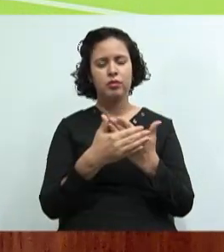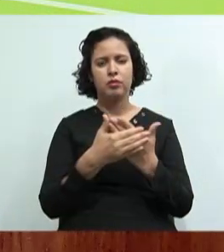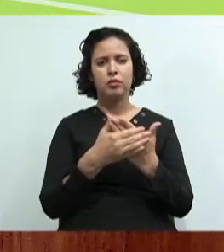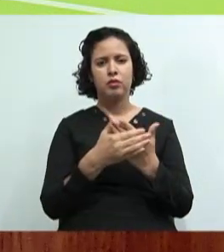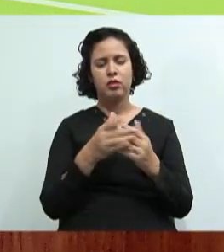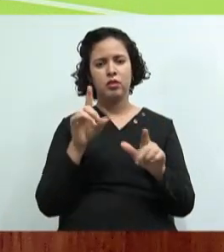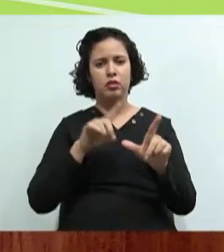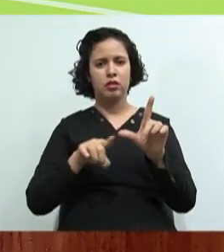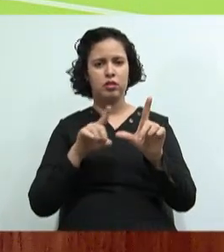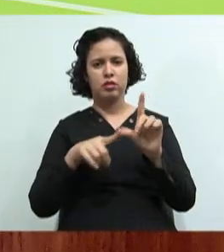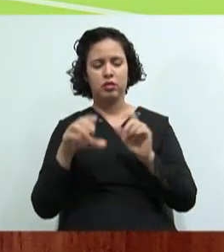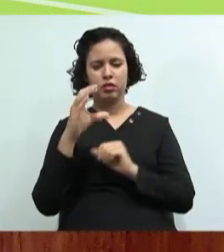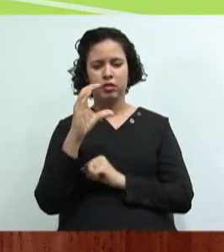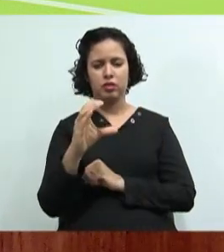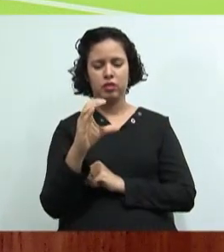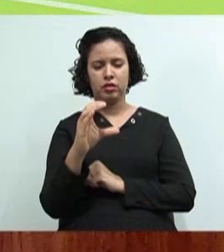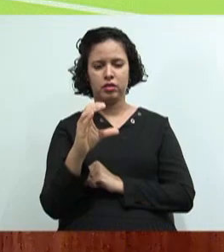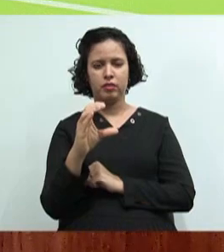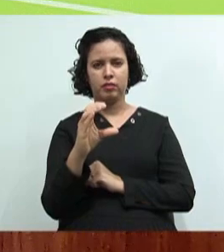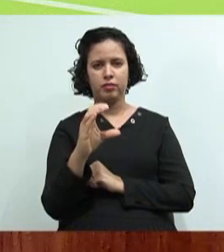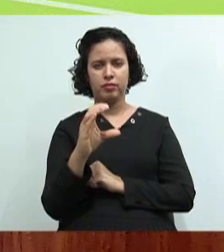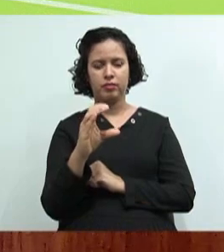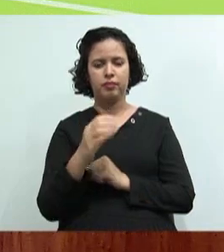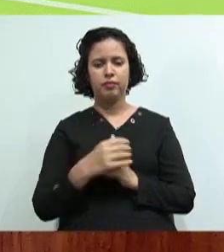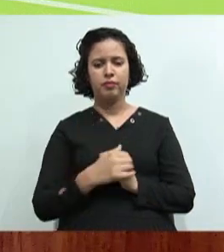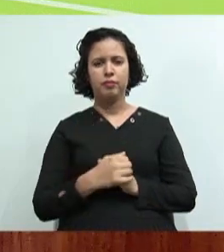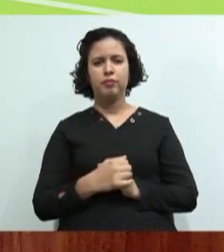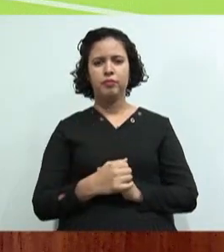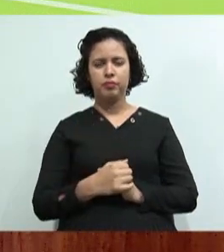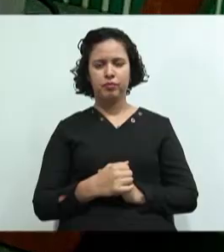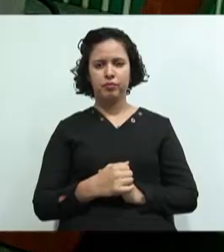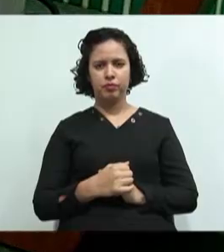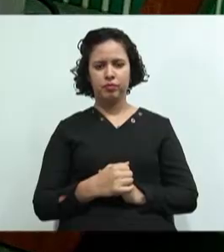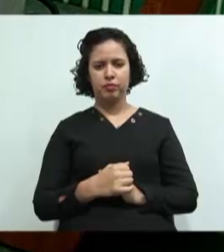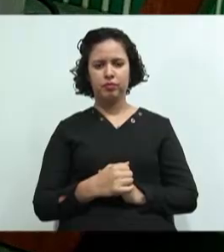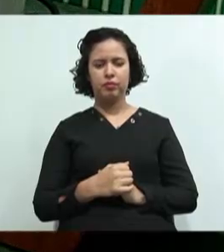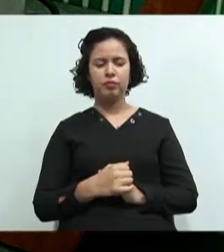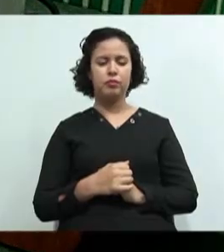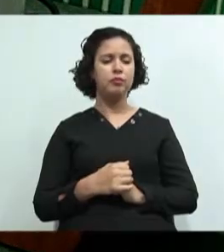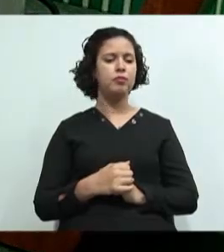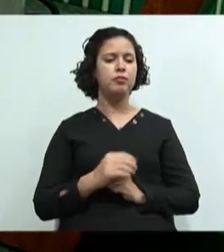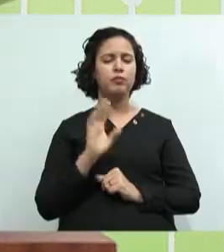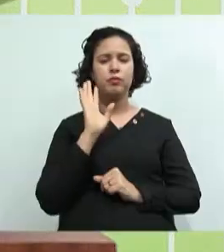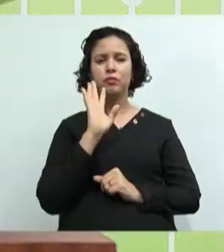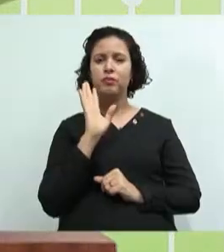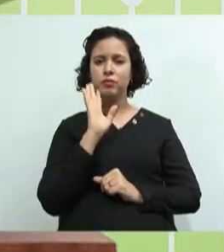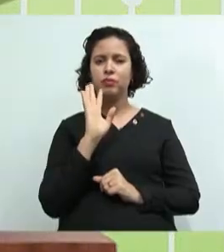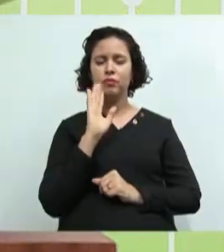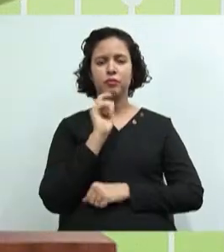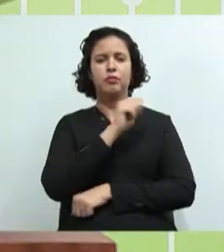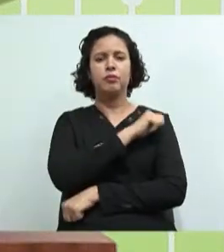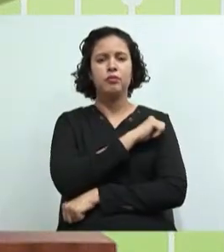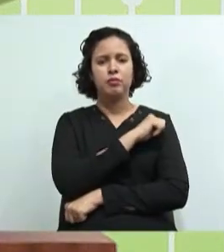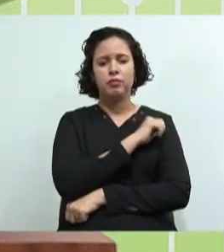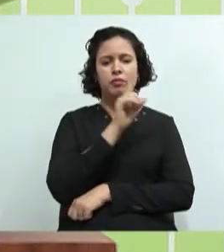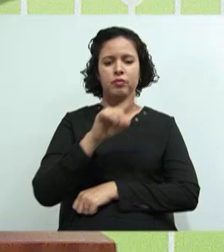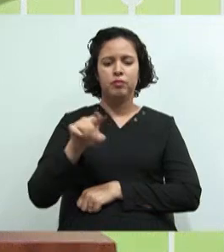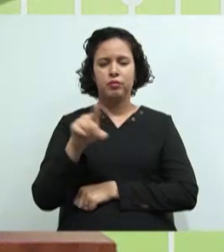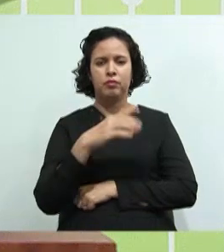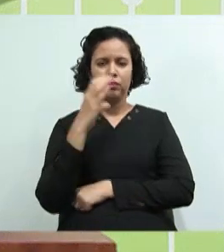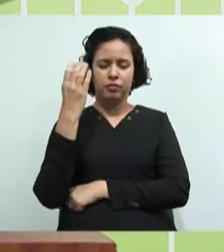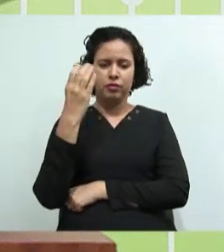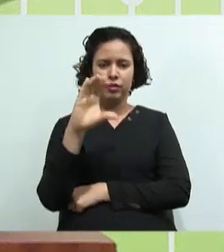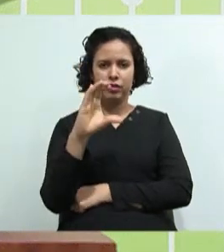letra C, a questão número 6, professor Alberto. Legal, então olha só aí, ó. Marcaram aí os alunos, letra